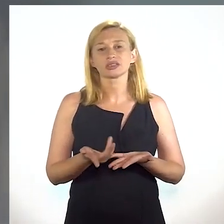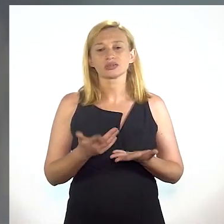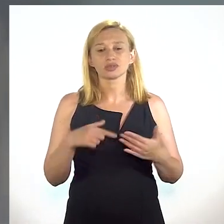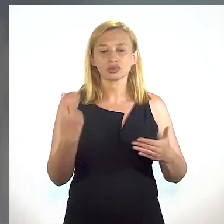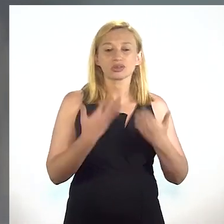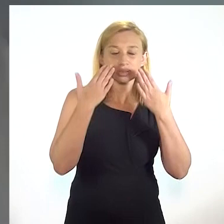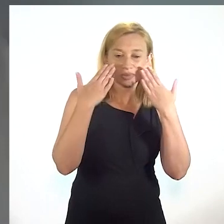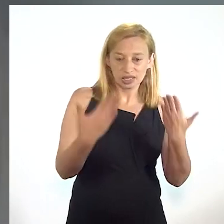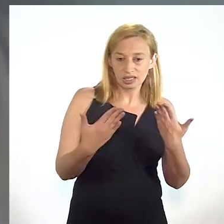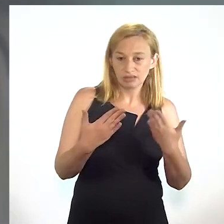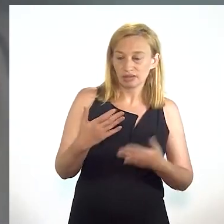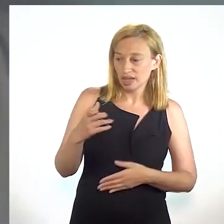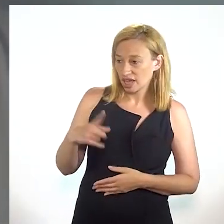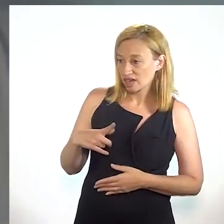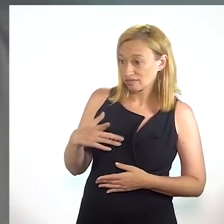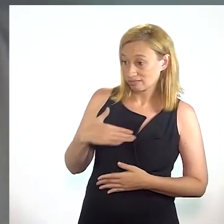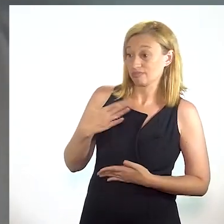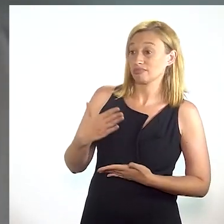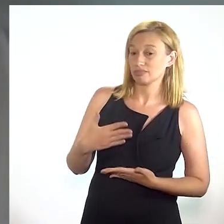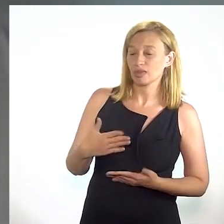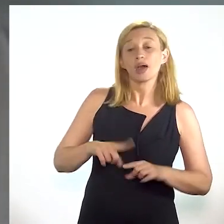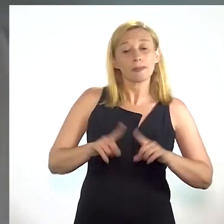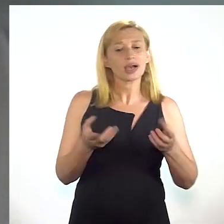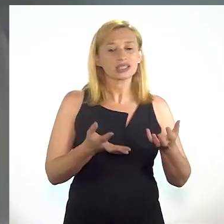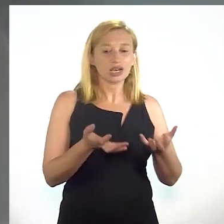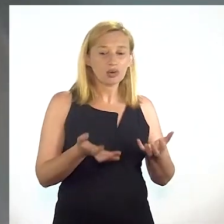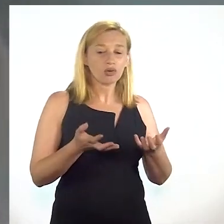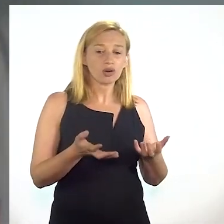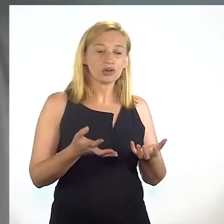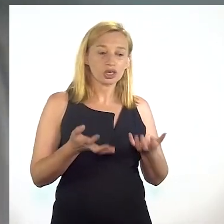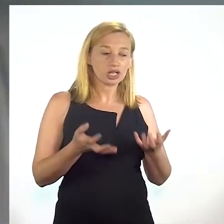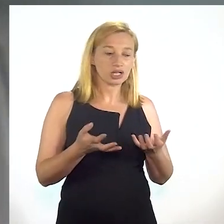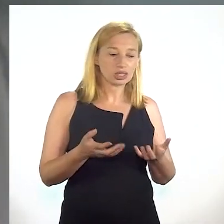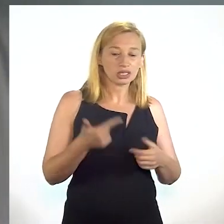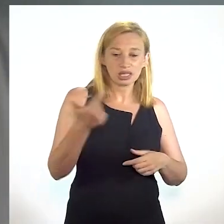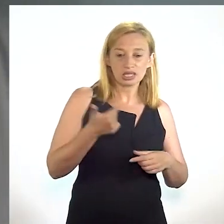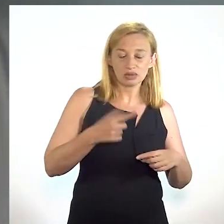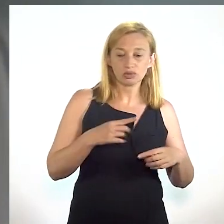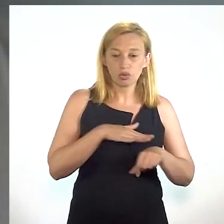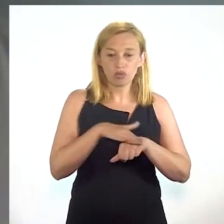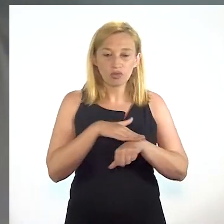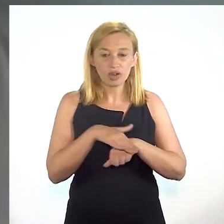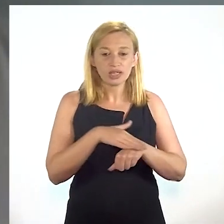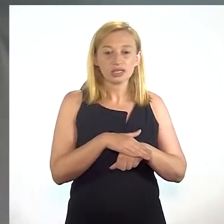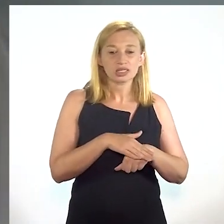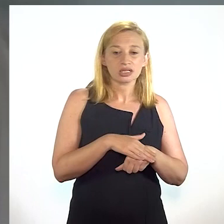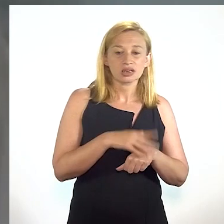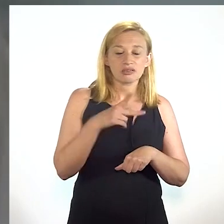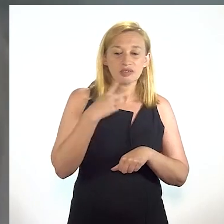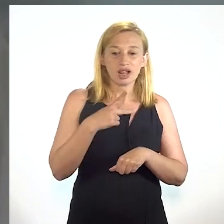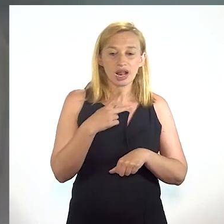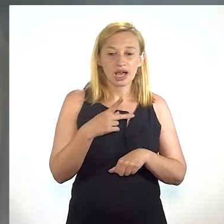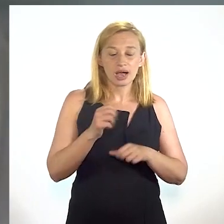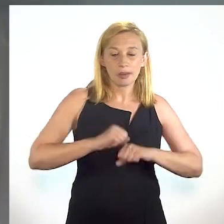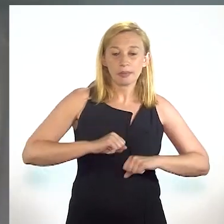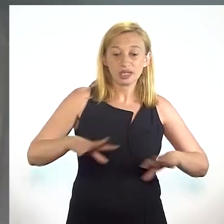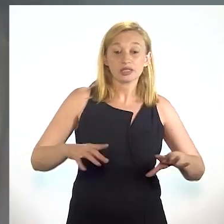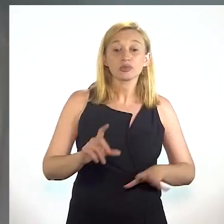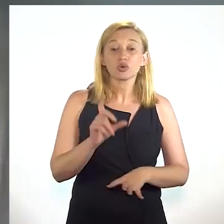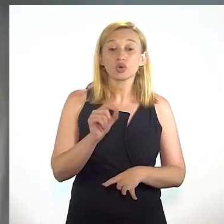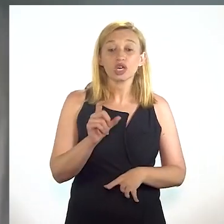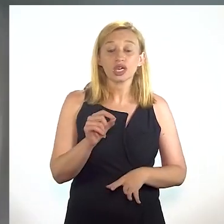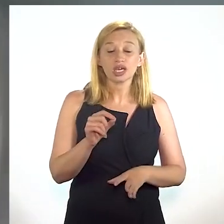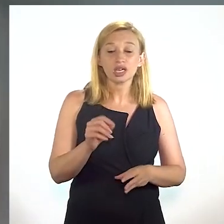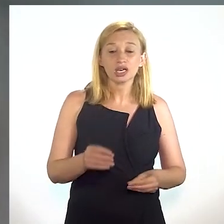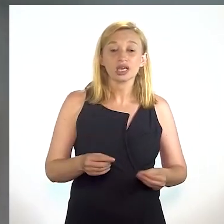falar disso, né? Quando a gente se apresenta, é chocante, mas eu queria agora que nessa segunda rodada a gente abordasse